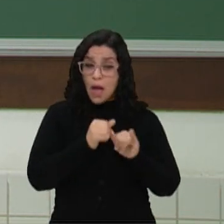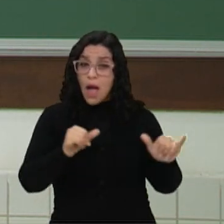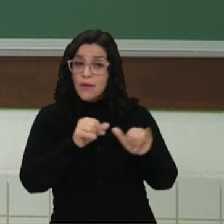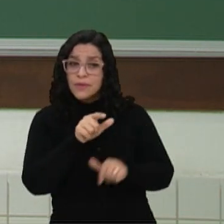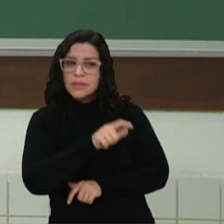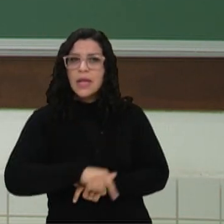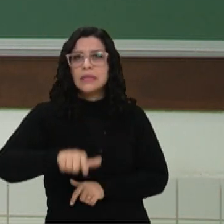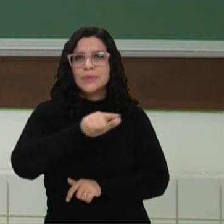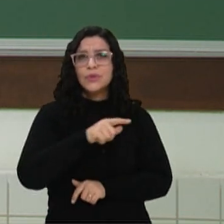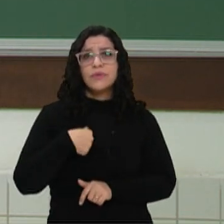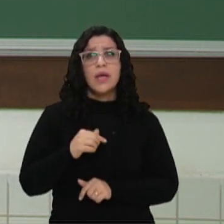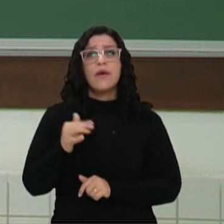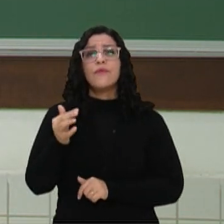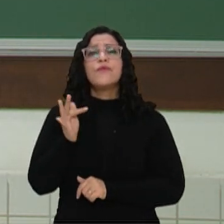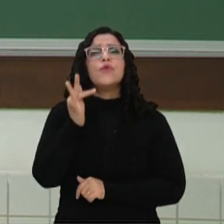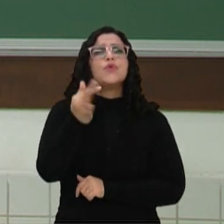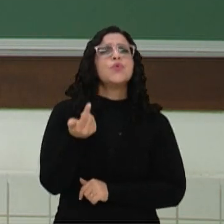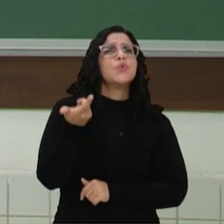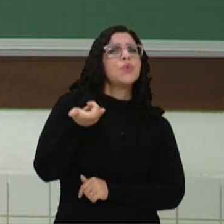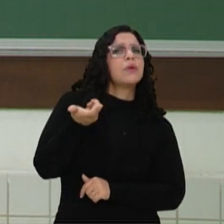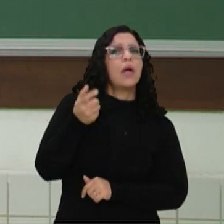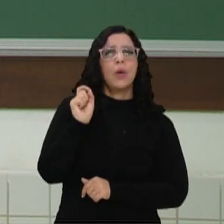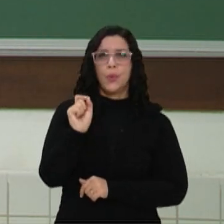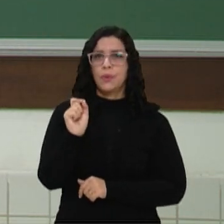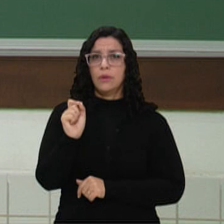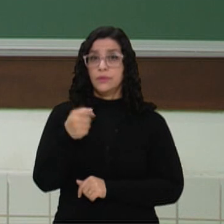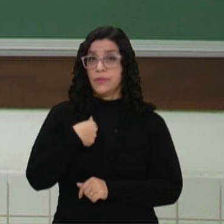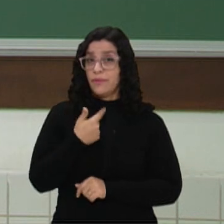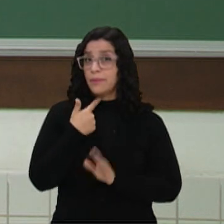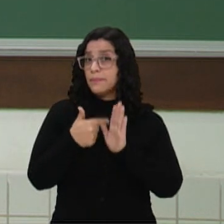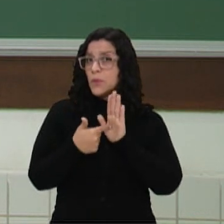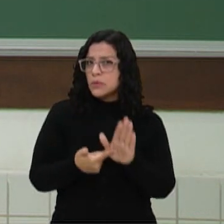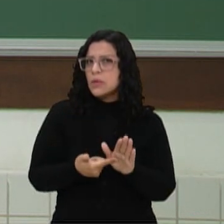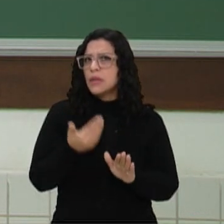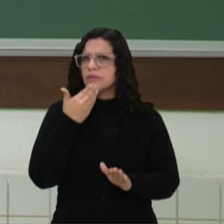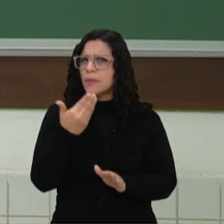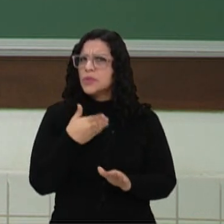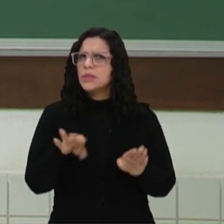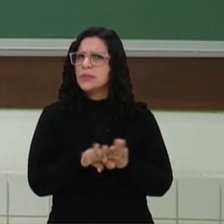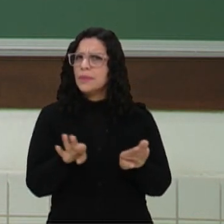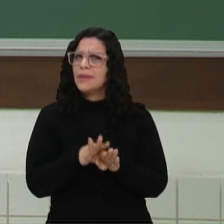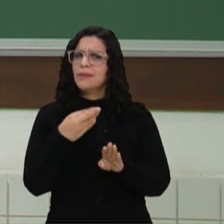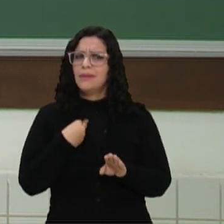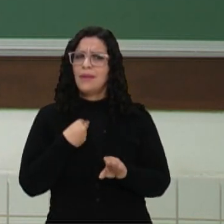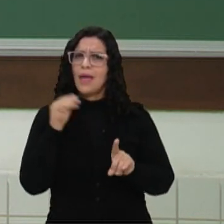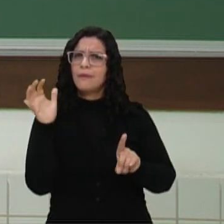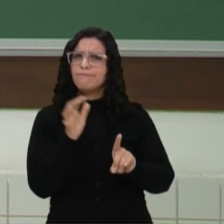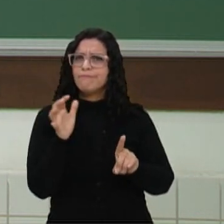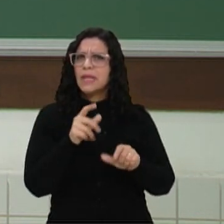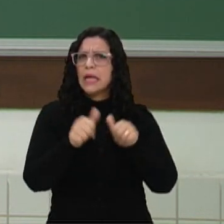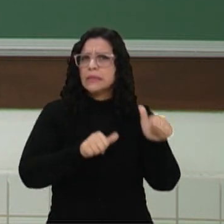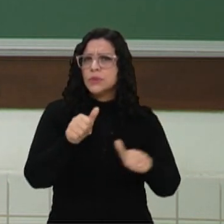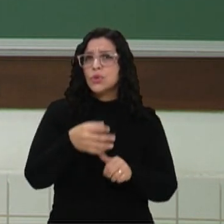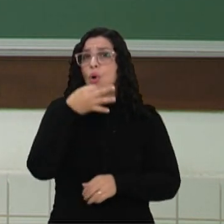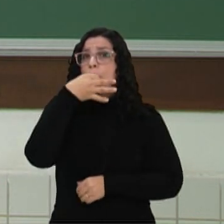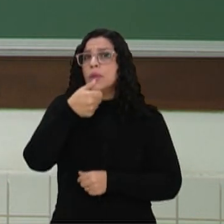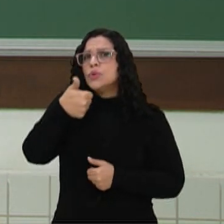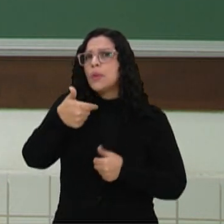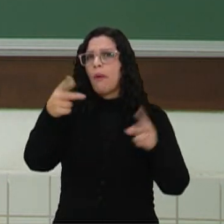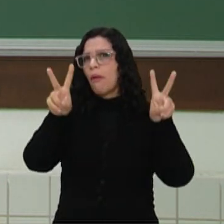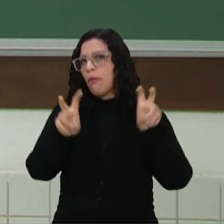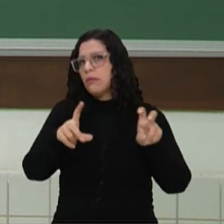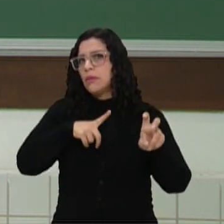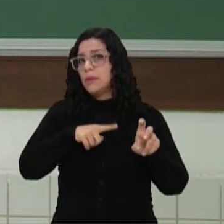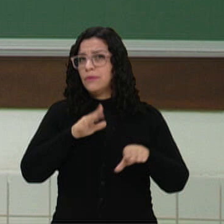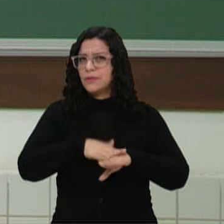que pretende. Então, se a pessoa, ela precisa reivindicar, sensibilizar, opinar sobre determinado